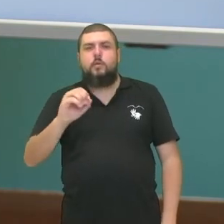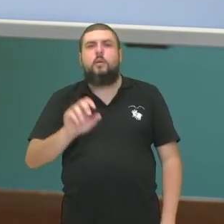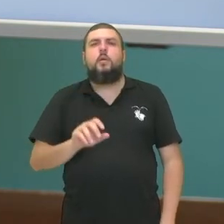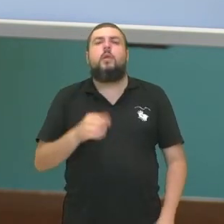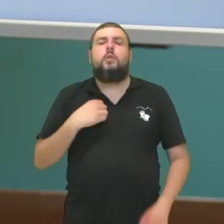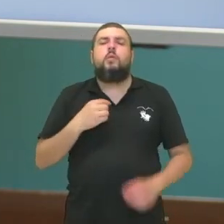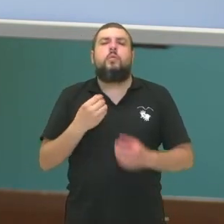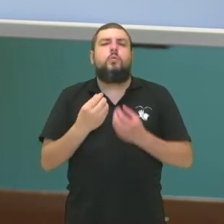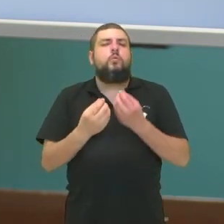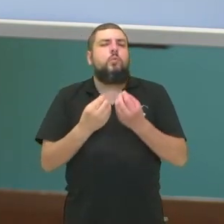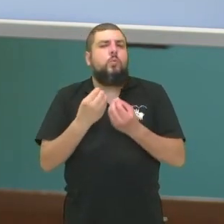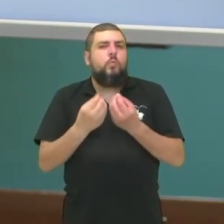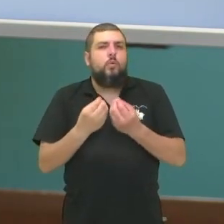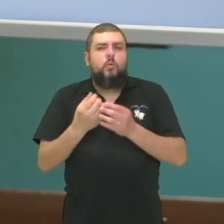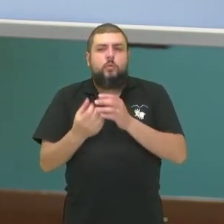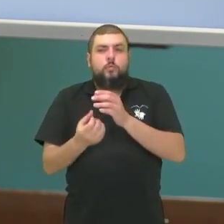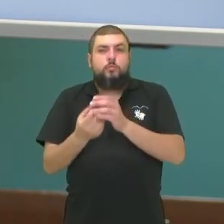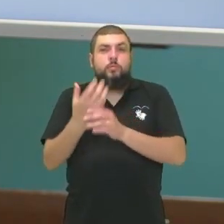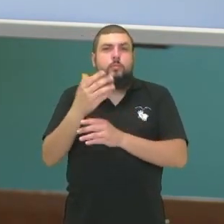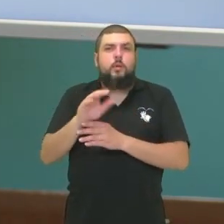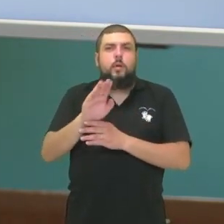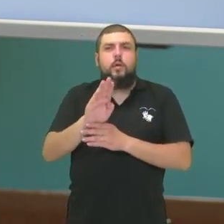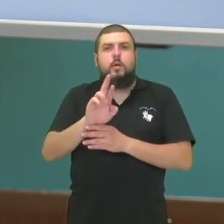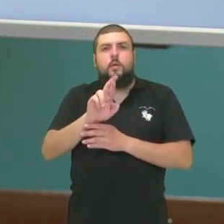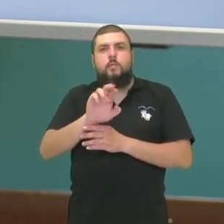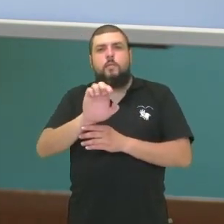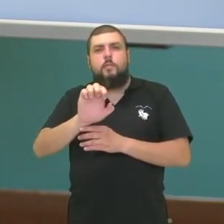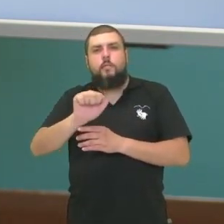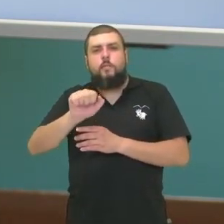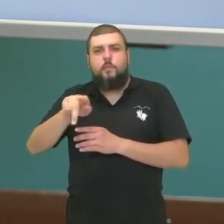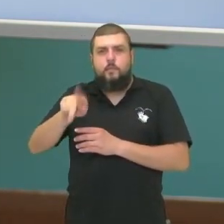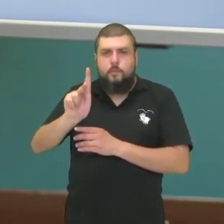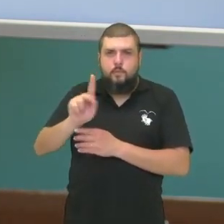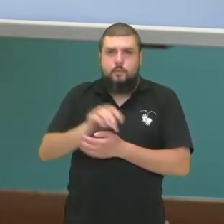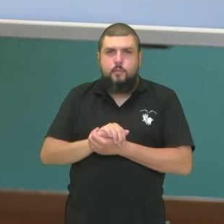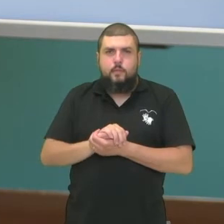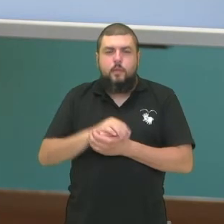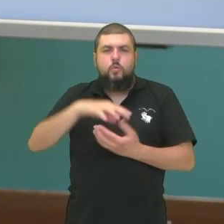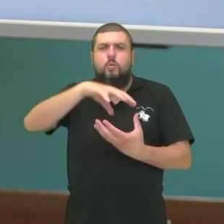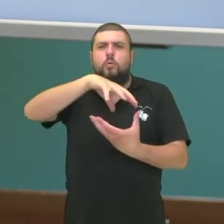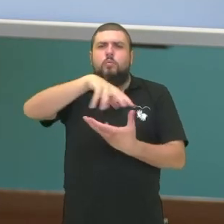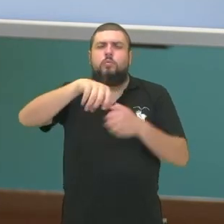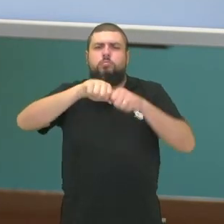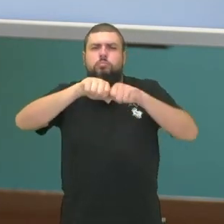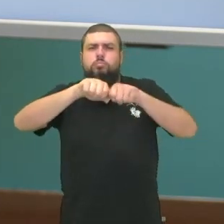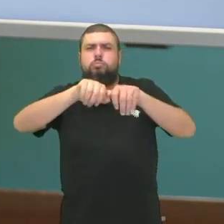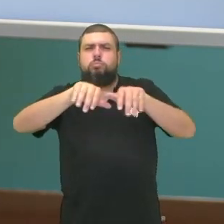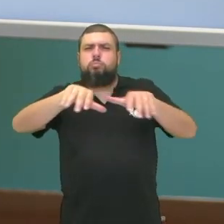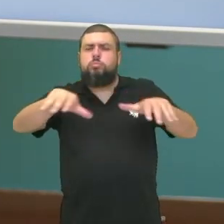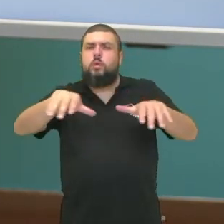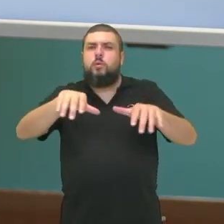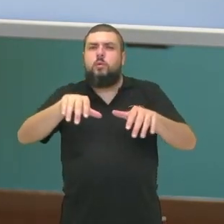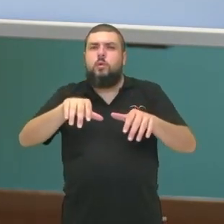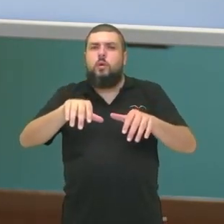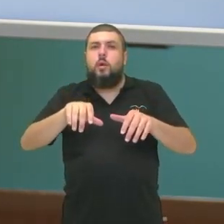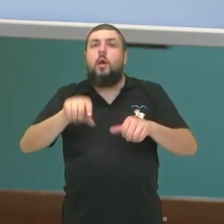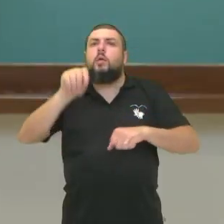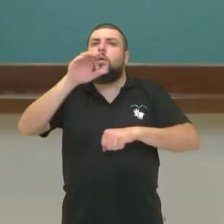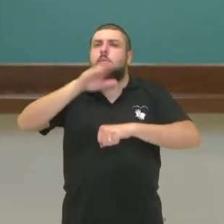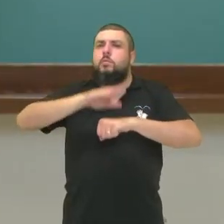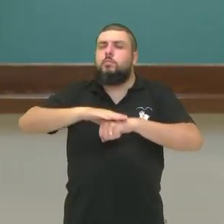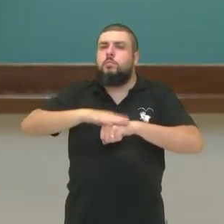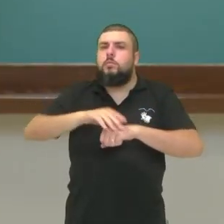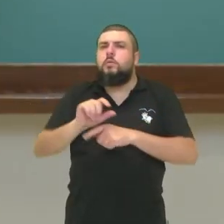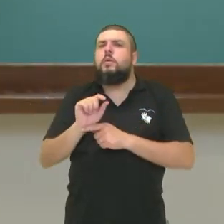vertente dessa dança, se espalhando rapidamente pelo mundo todo, tendo como grande percursor